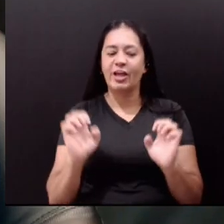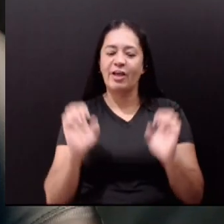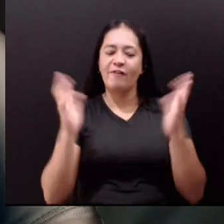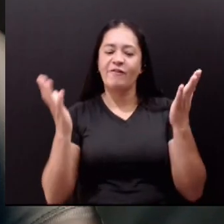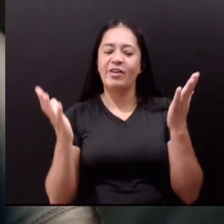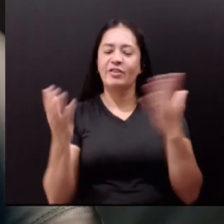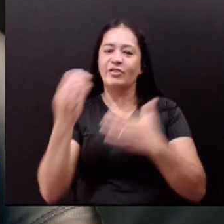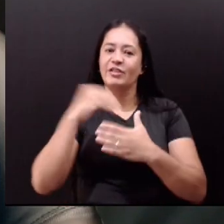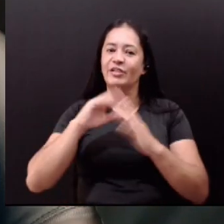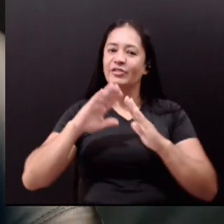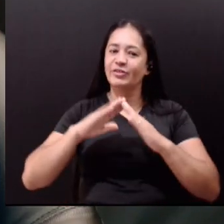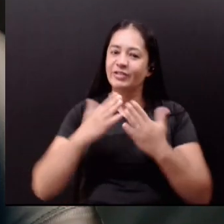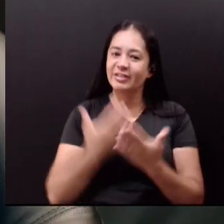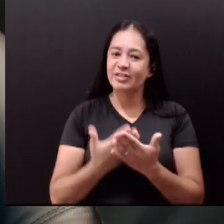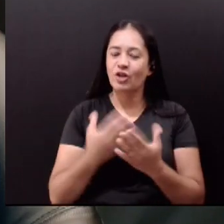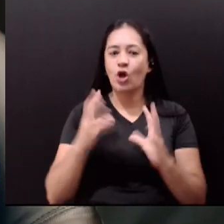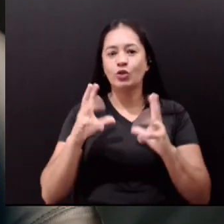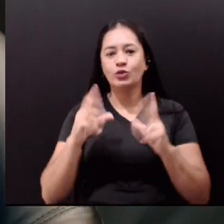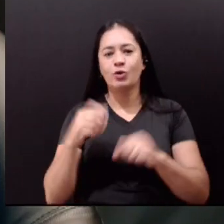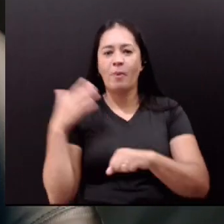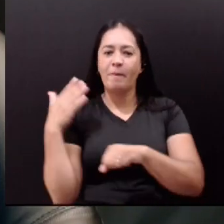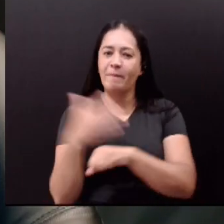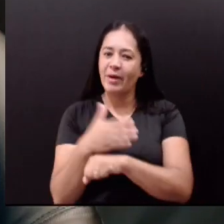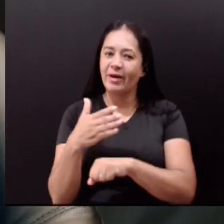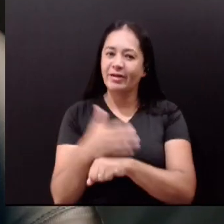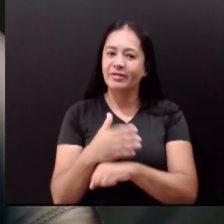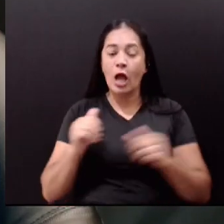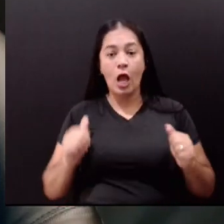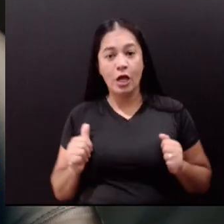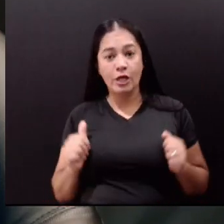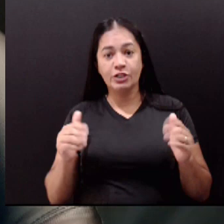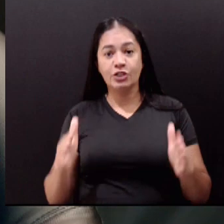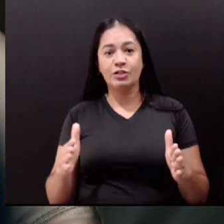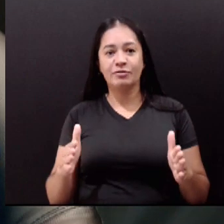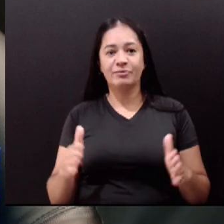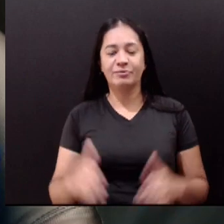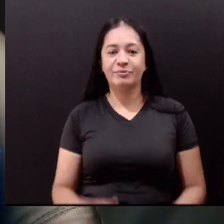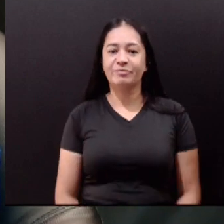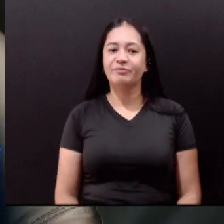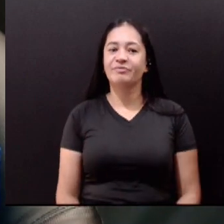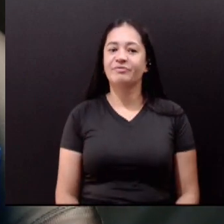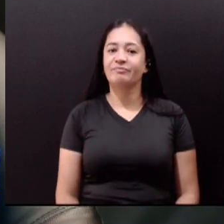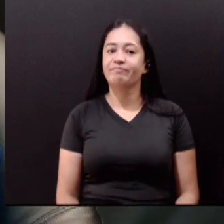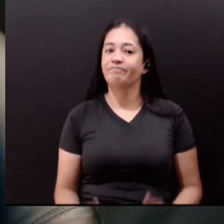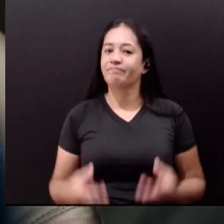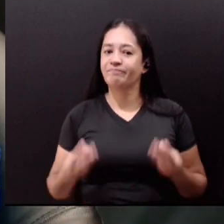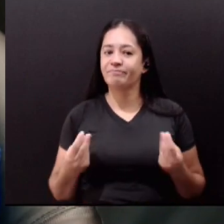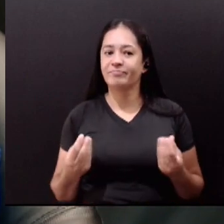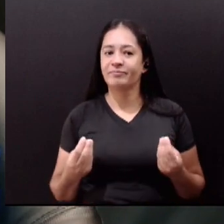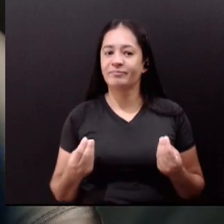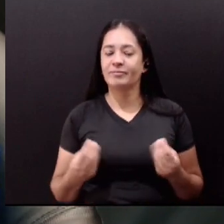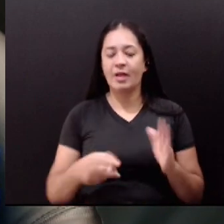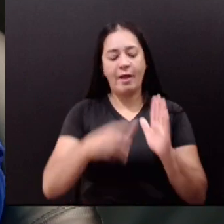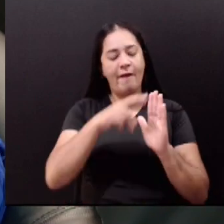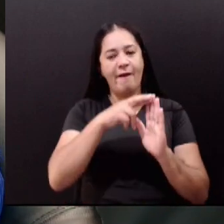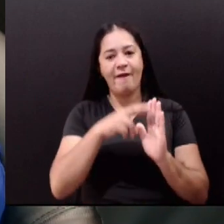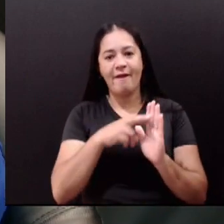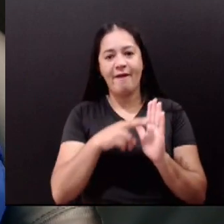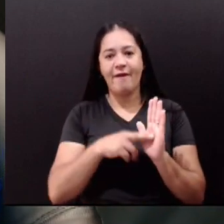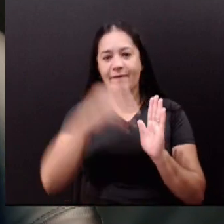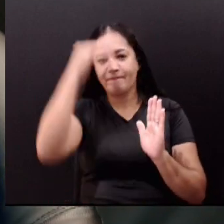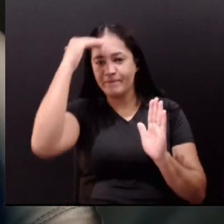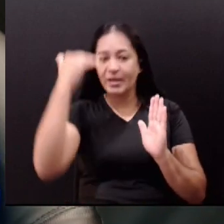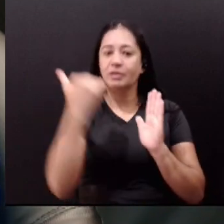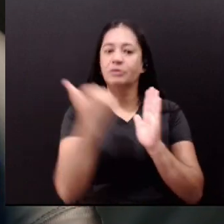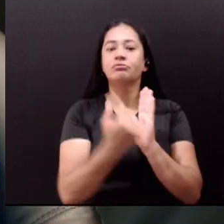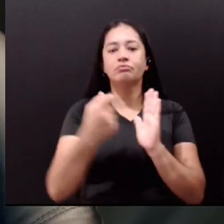mundo participando ativamente, e é aquela questão, né, impõe regra, a regra é para ser cumprida, e vamos